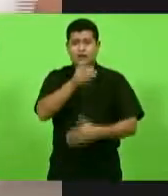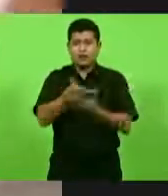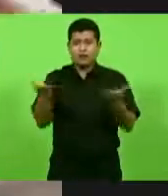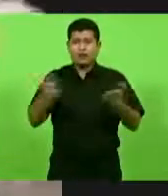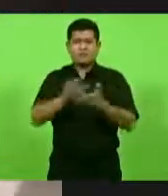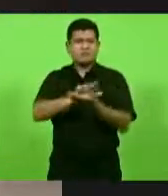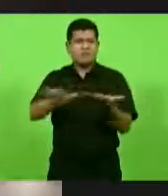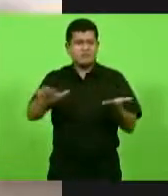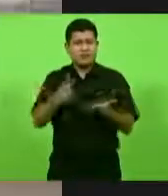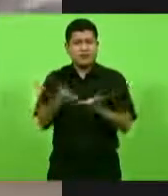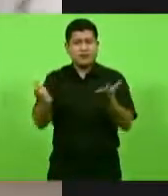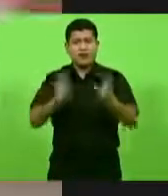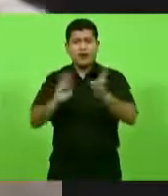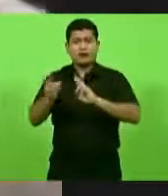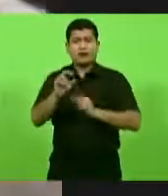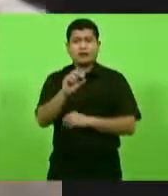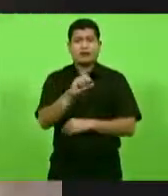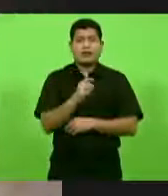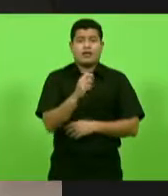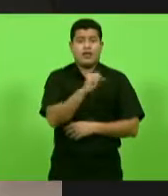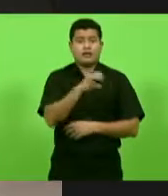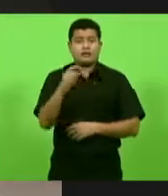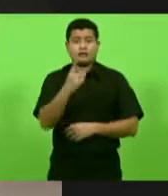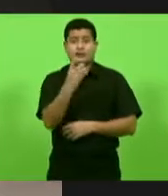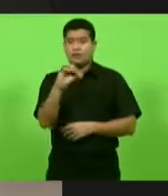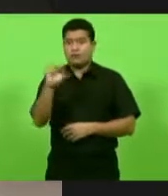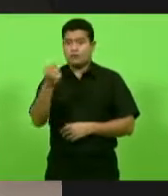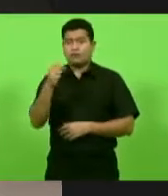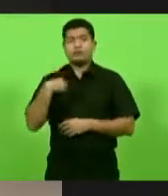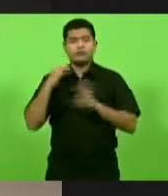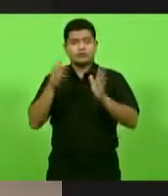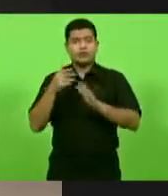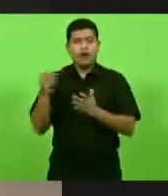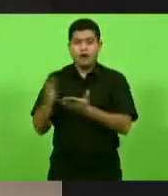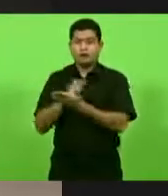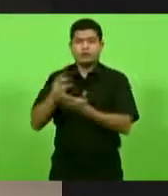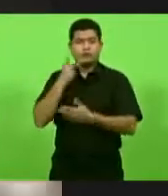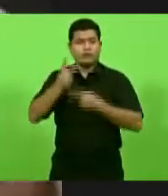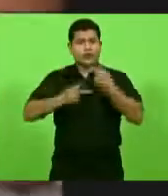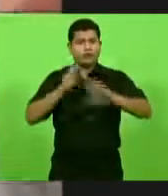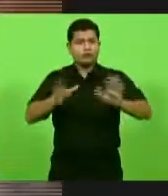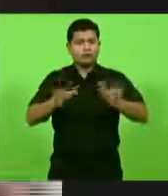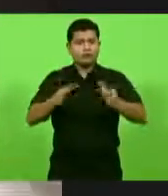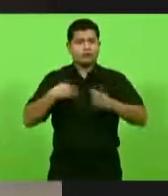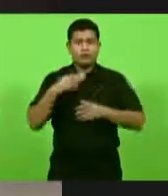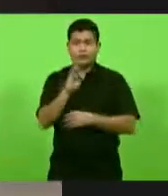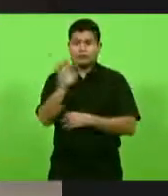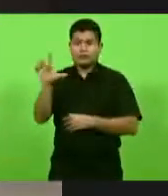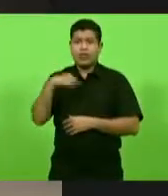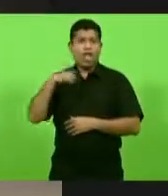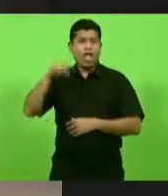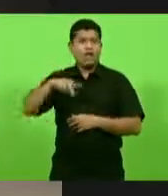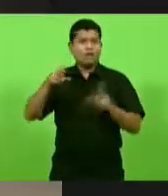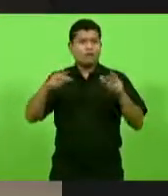A SC-108, que já foi dita aqui pelos meus colegas lá de Blumenau, que é uma vergonha.